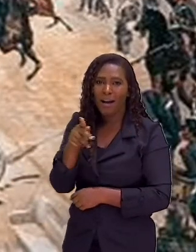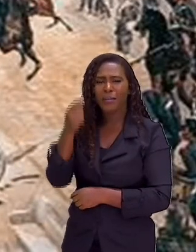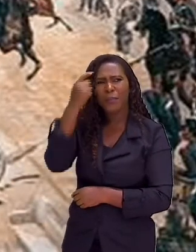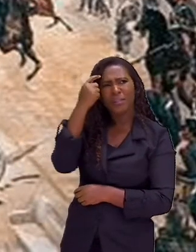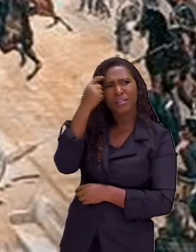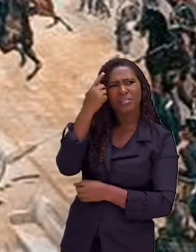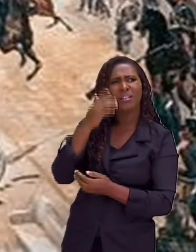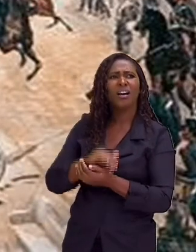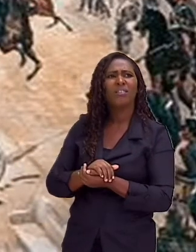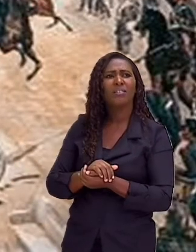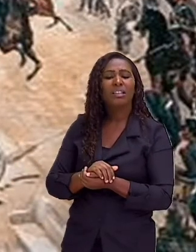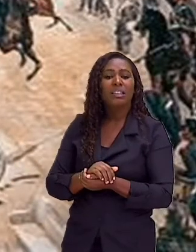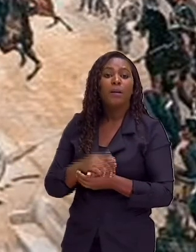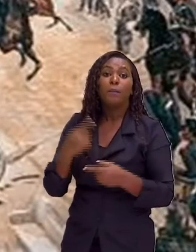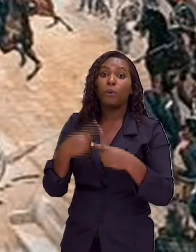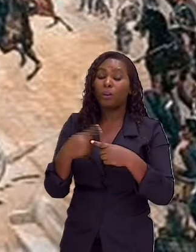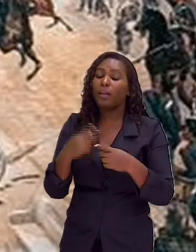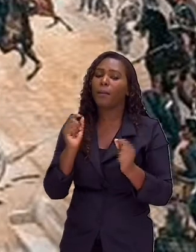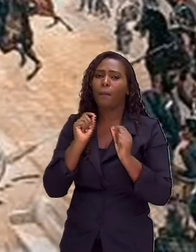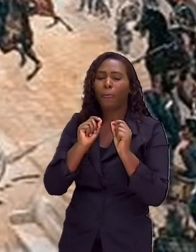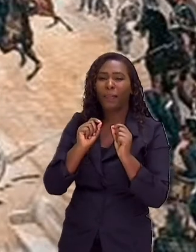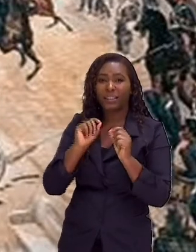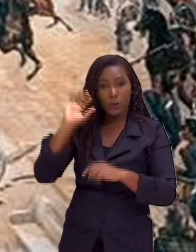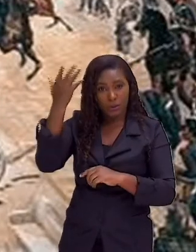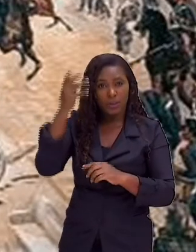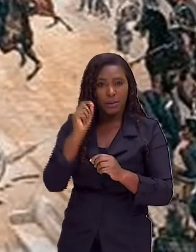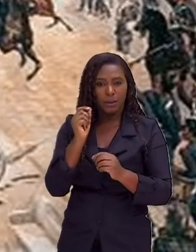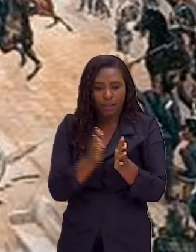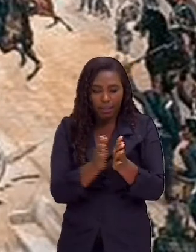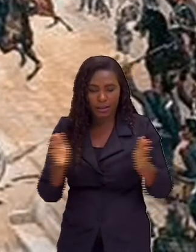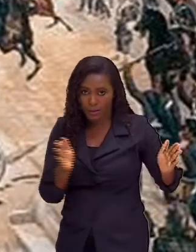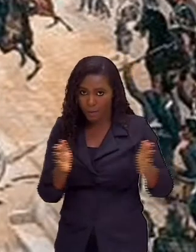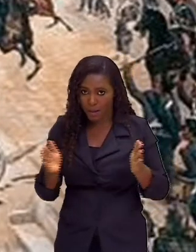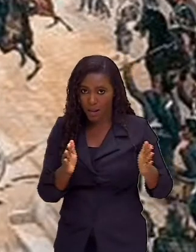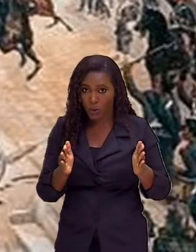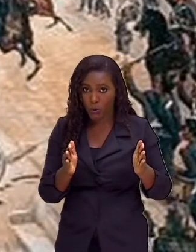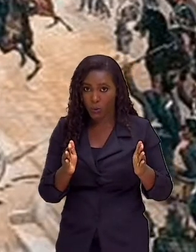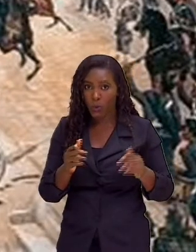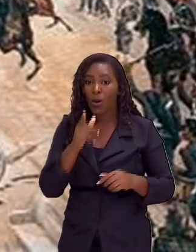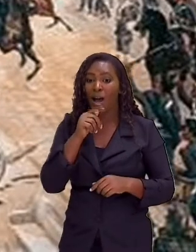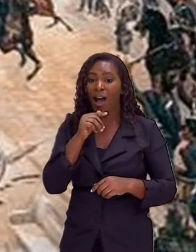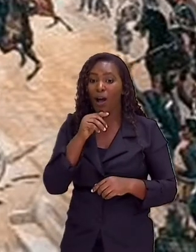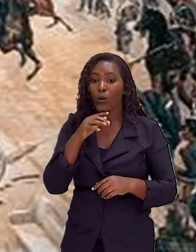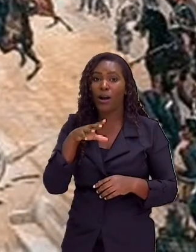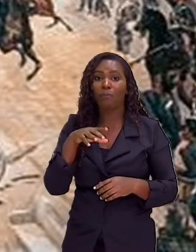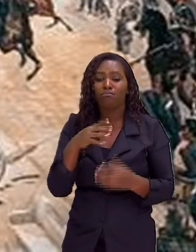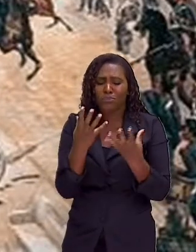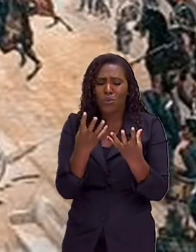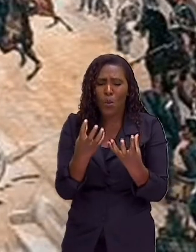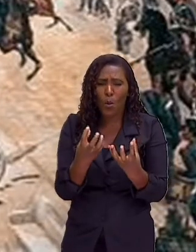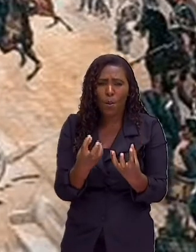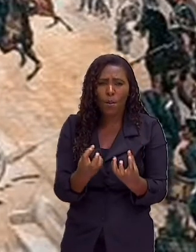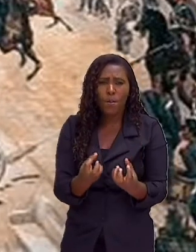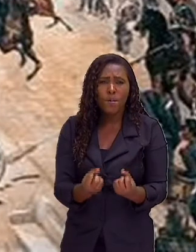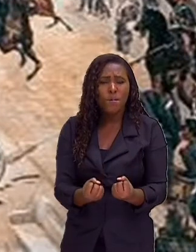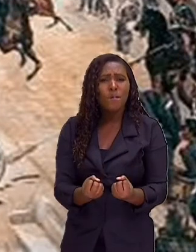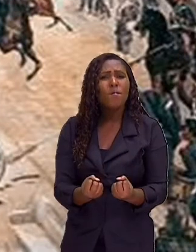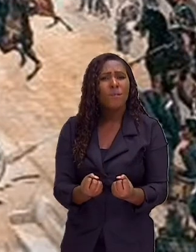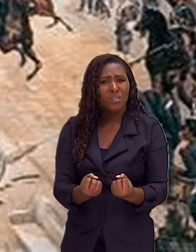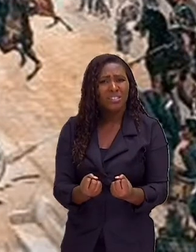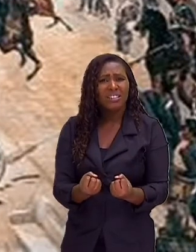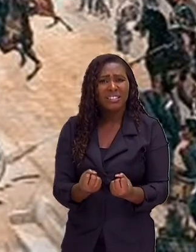Os crioulos de Querétaro, sob a liderança de Hidalgo, organizaram um grande levante popular contra